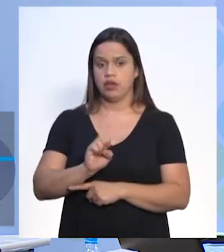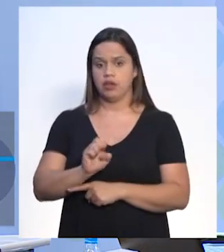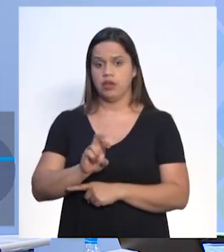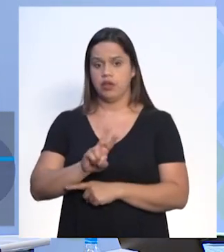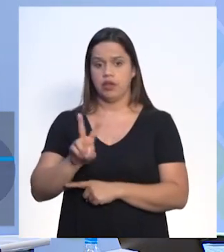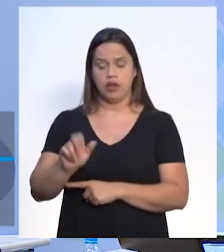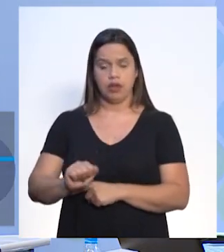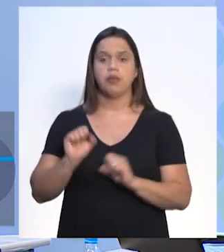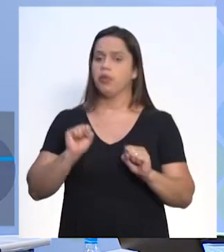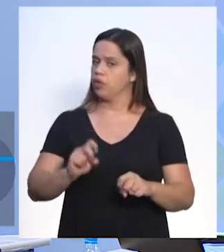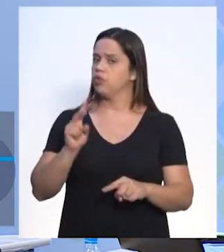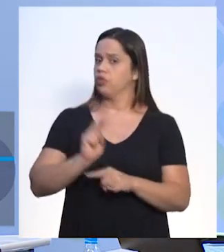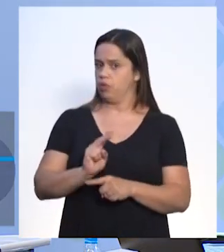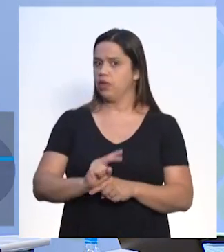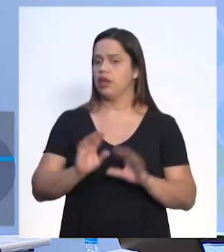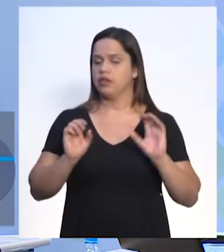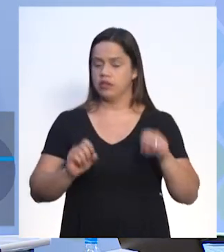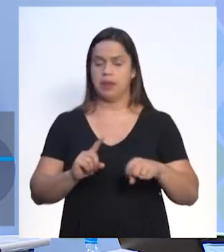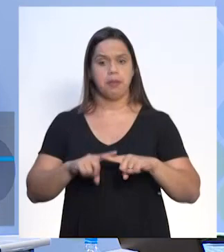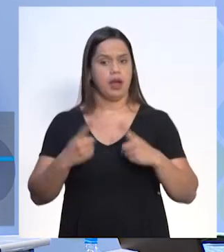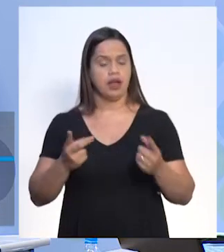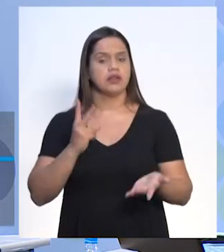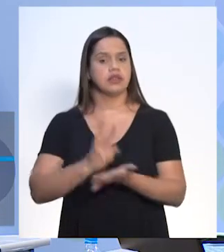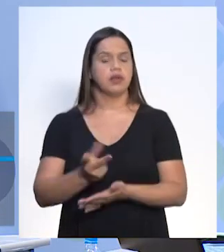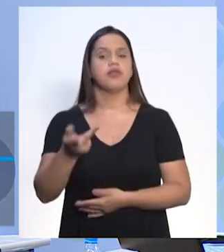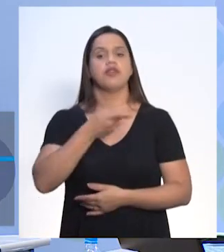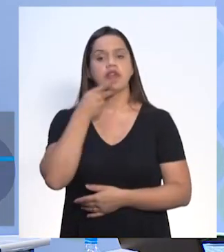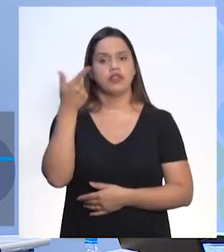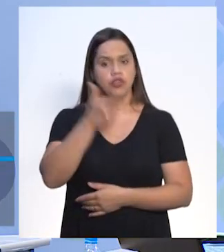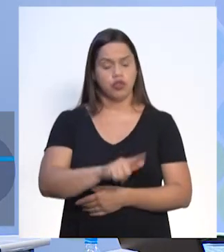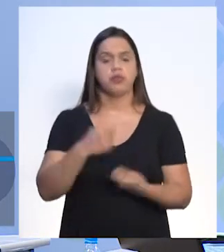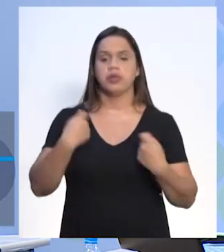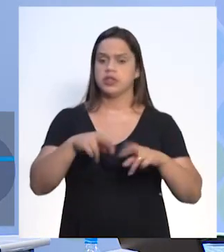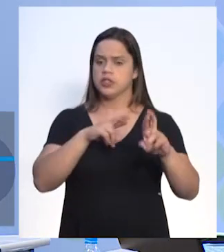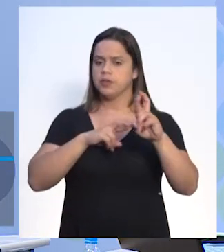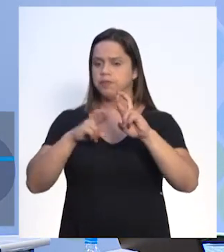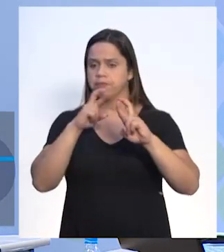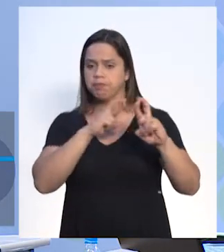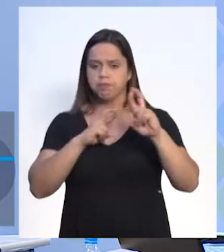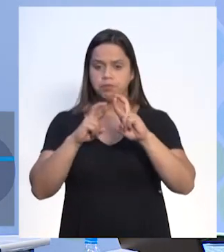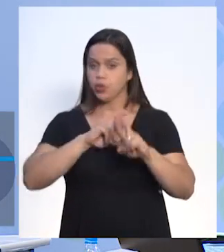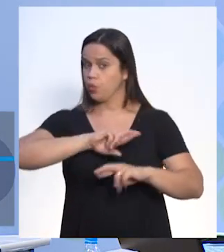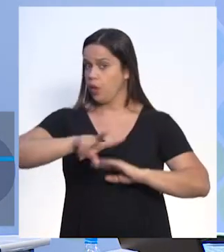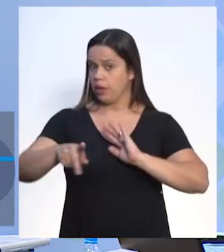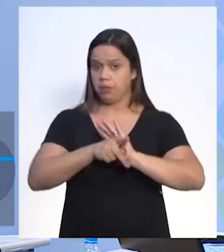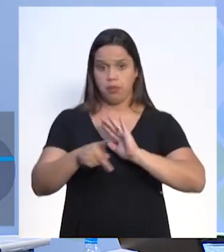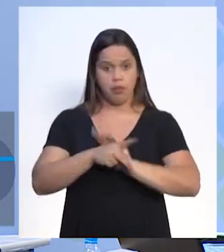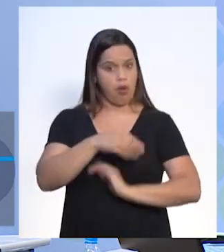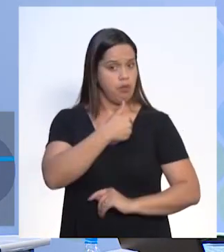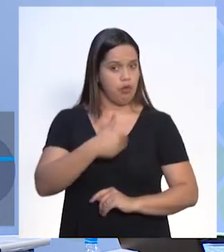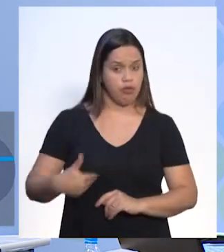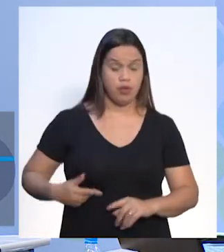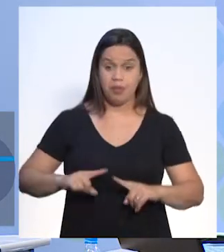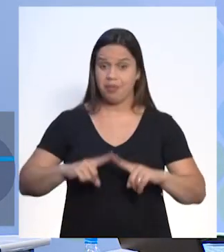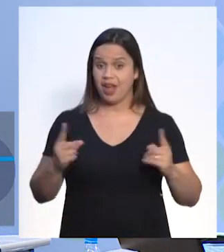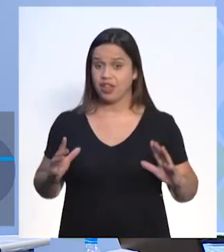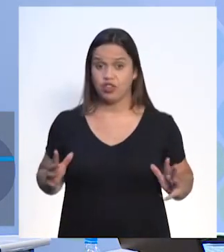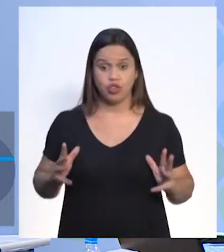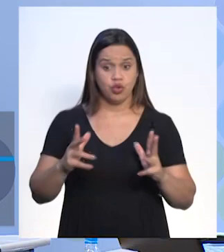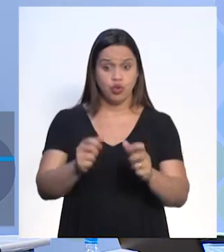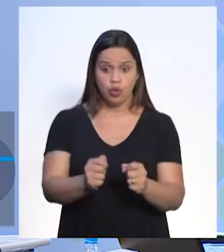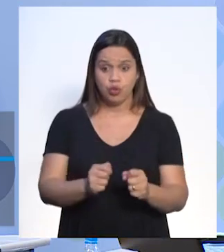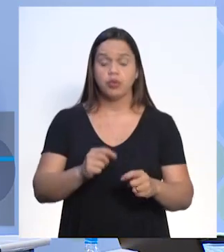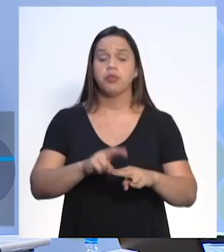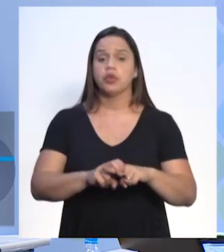cuidadas, mas é aquilo lá, sempre retratando. Fiscalização, não só do governo, mas de todos. Por isso a importância